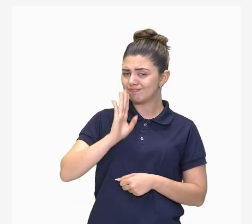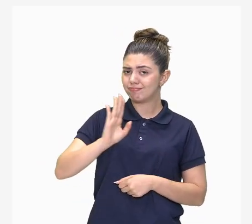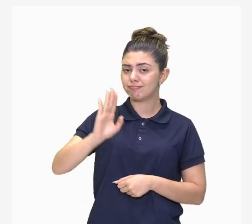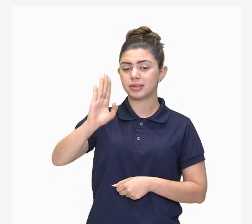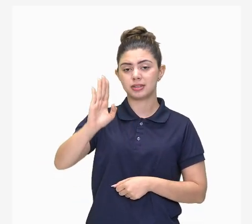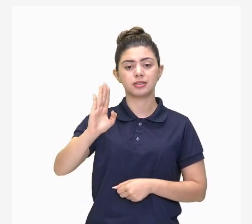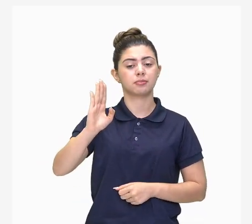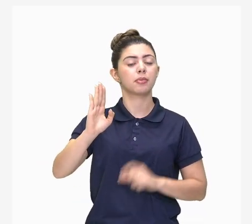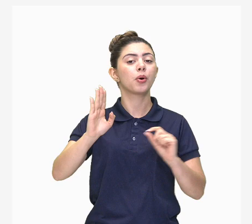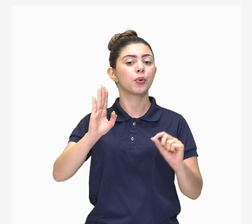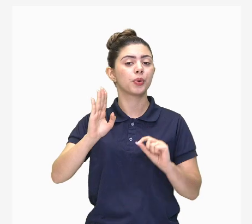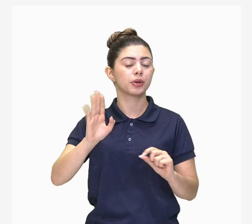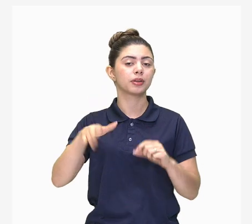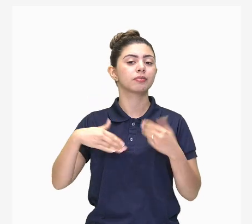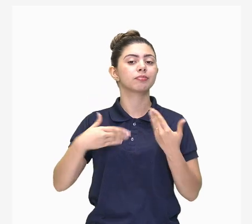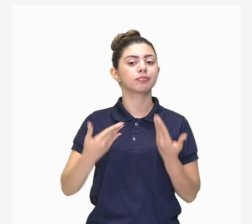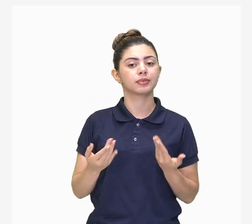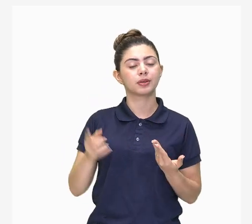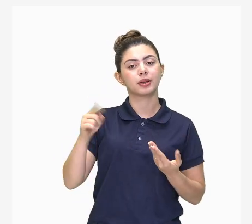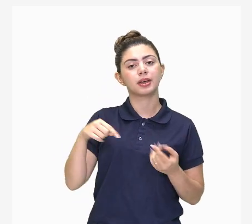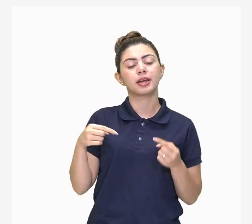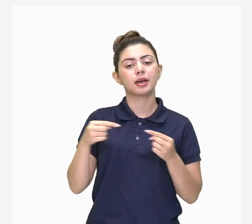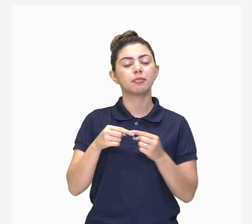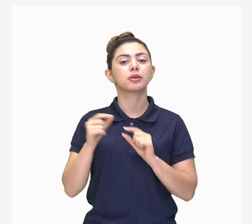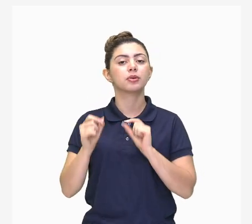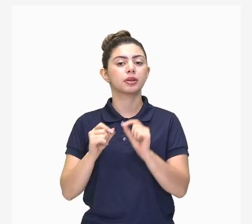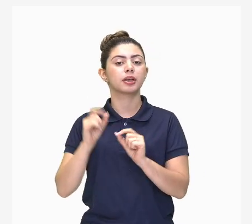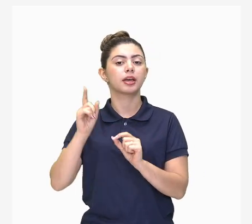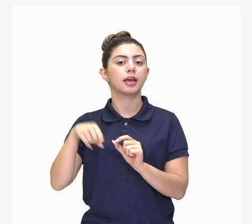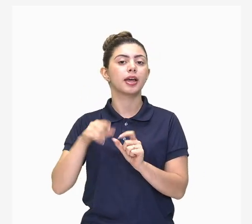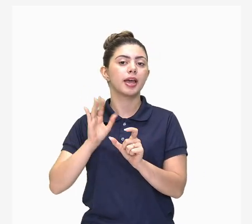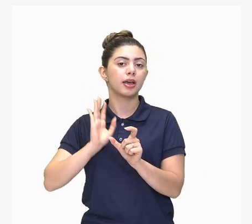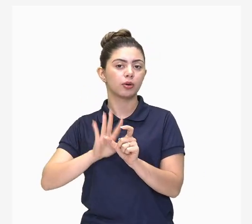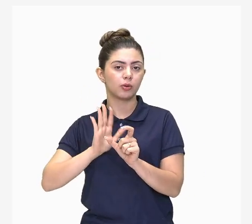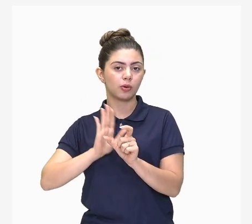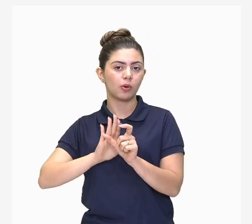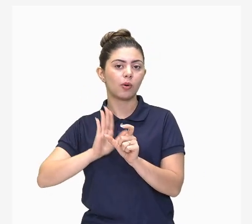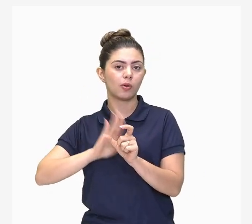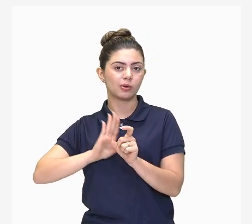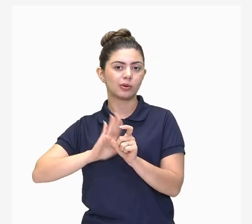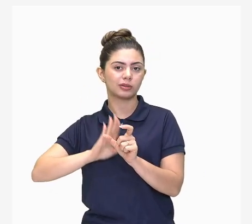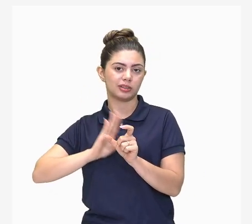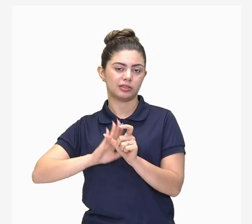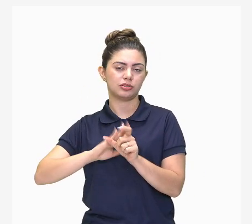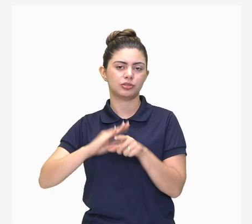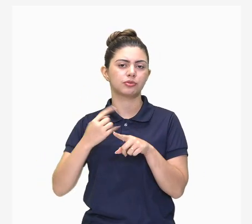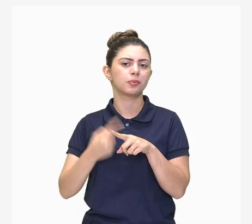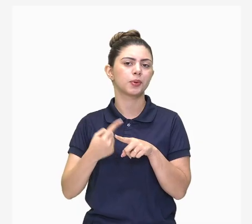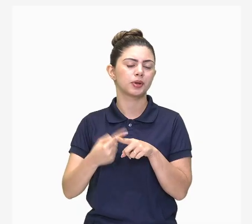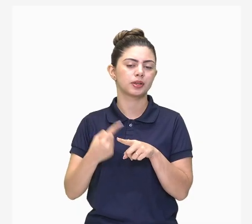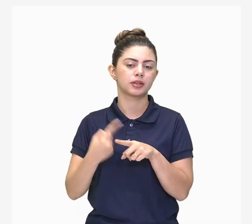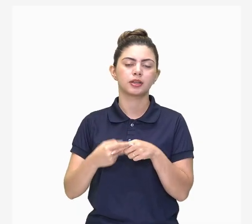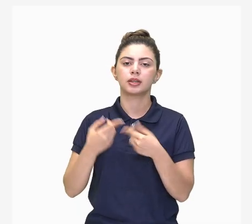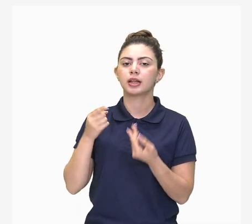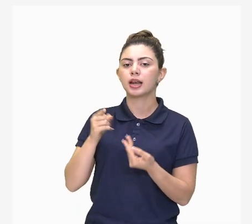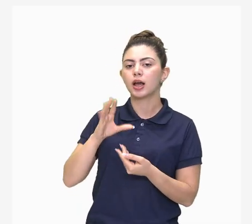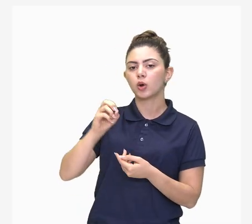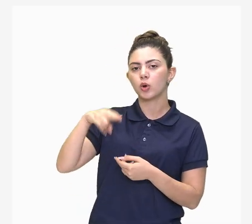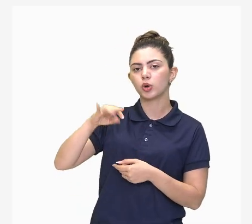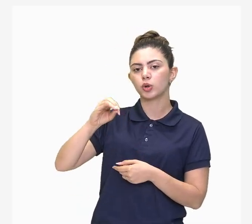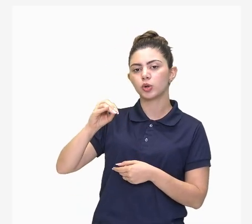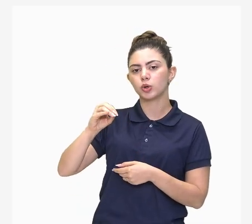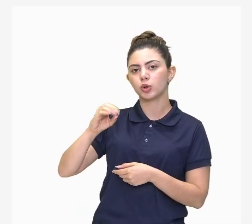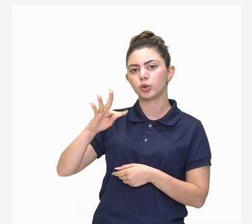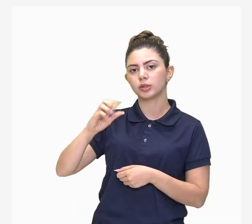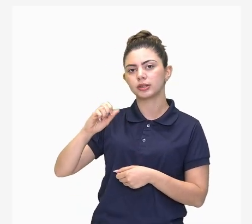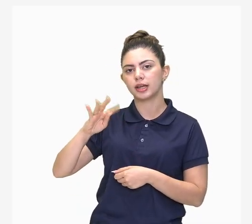predominância é o sentido conotativo, ou seja, o sentido conotativo ele vai emprestar